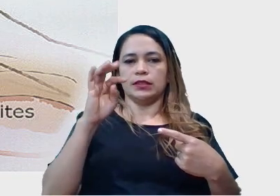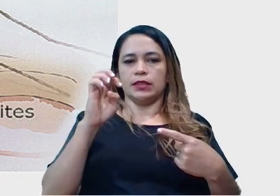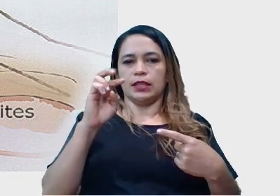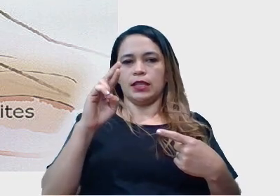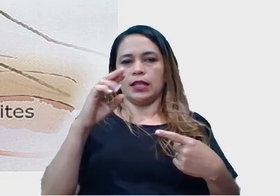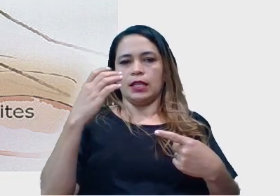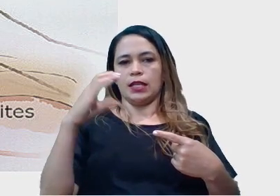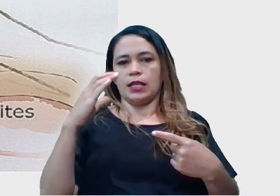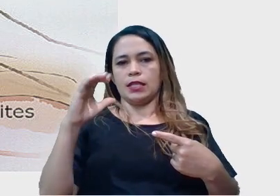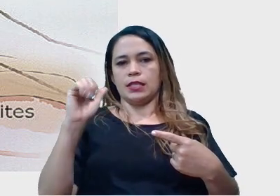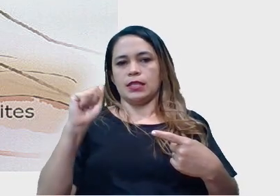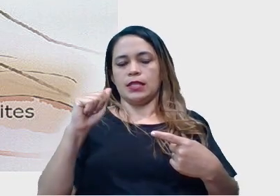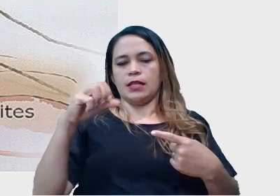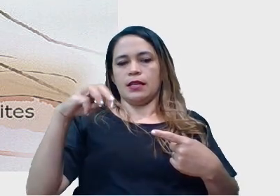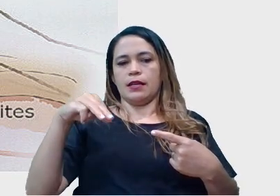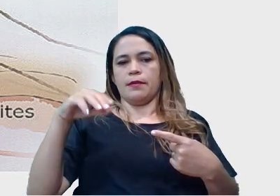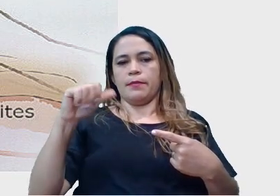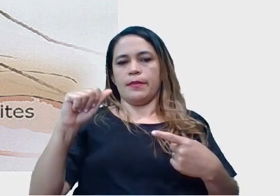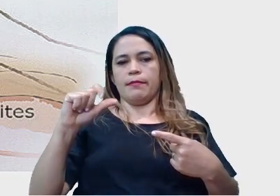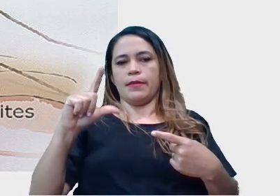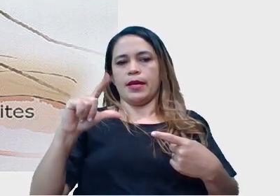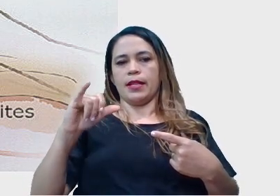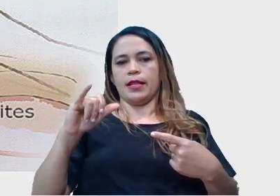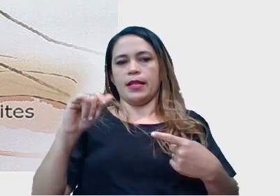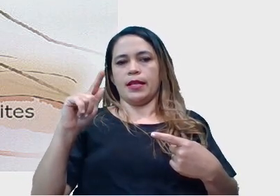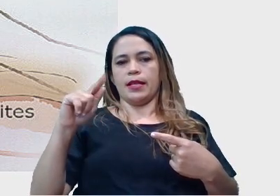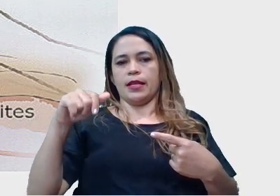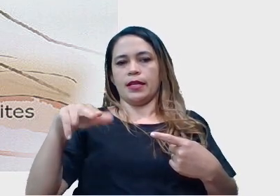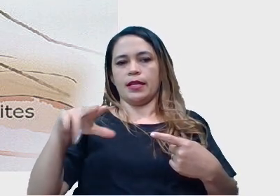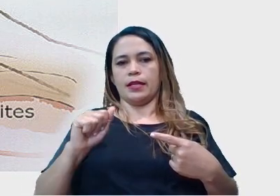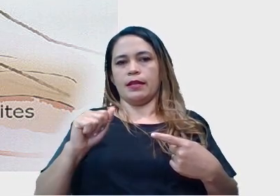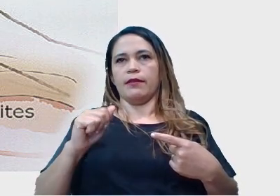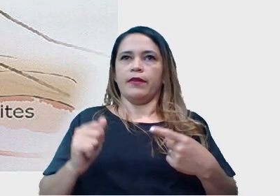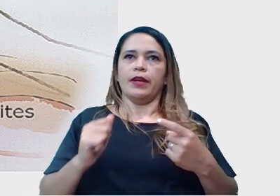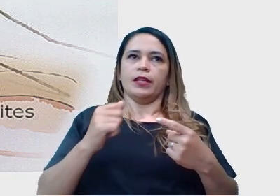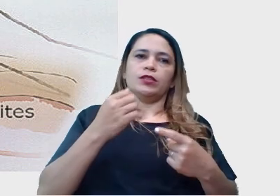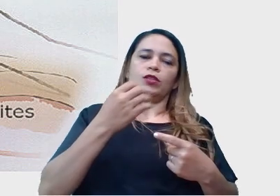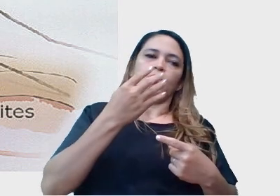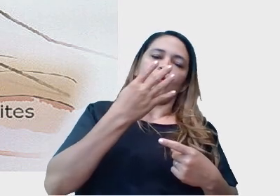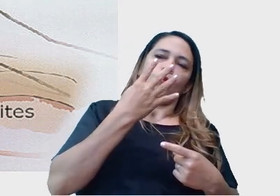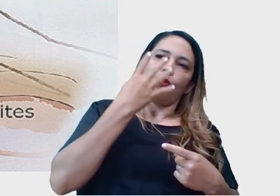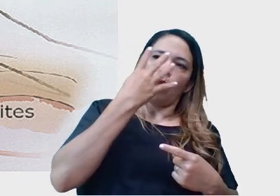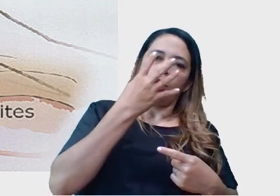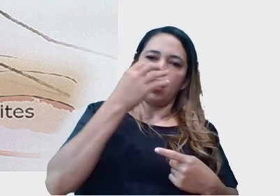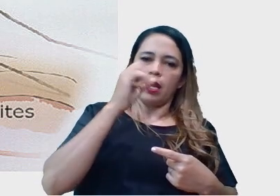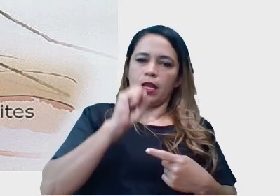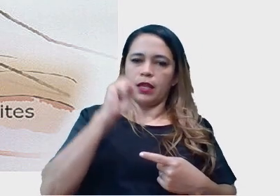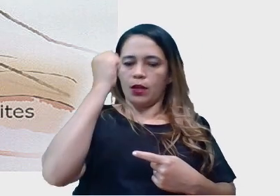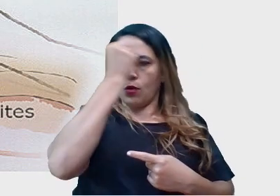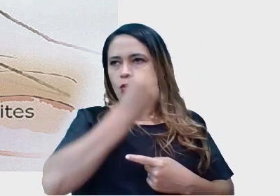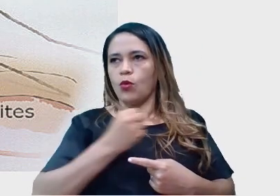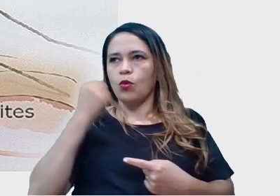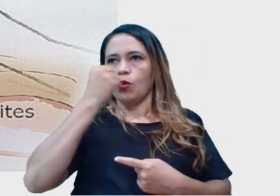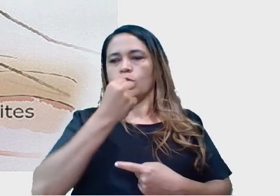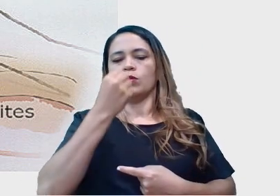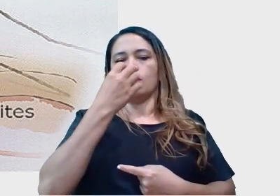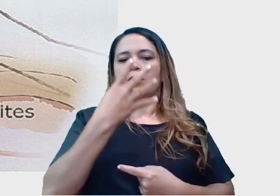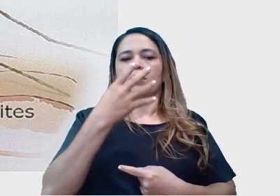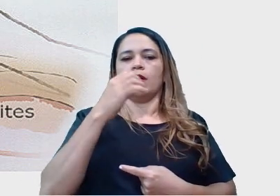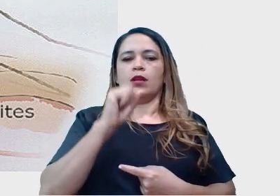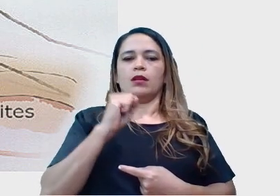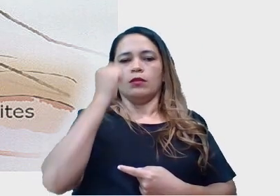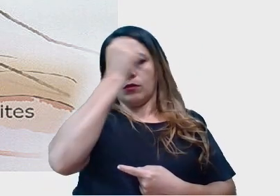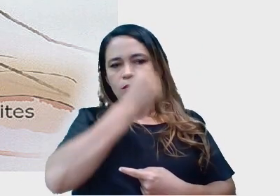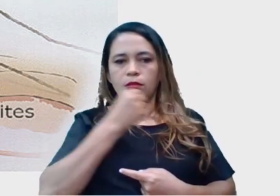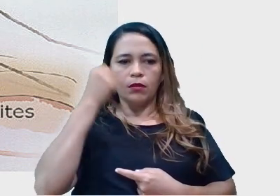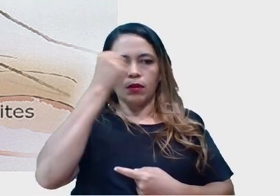maligna. Ou seja, ela vem no intervalo de 48 em 48 horas. Se a pessoa pegar o Plasmodium vivax,